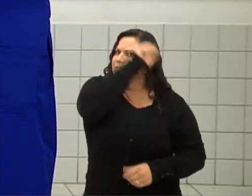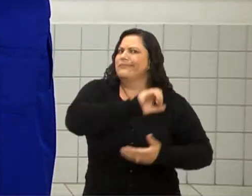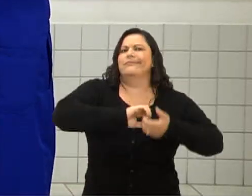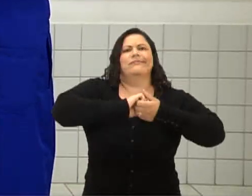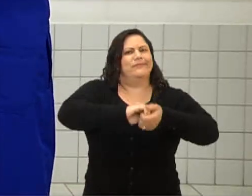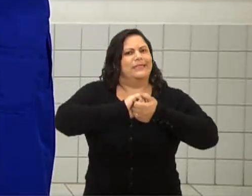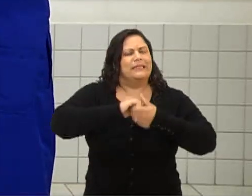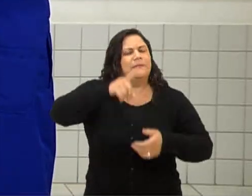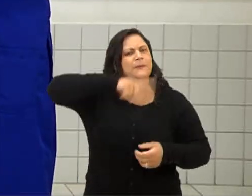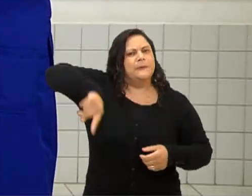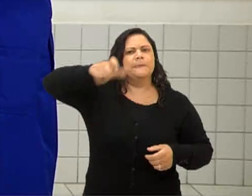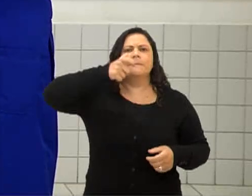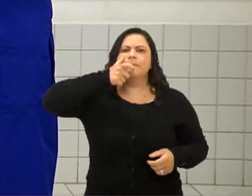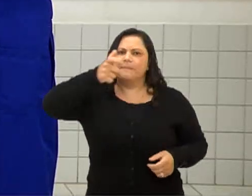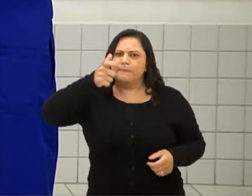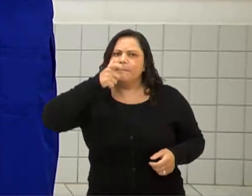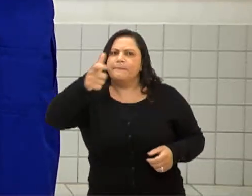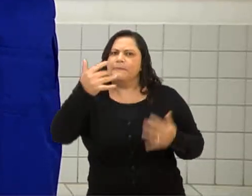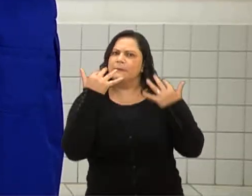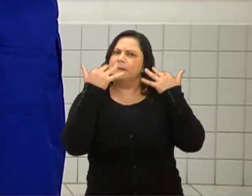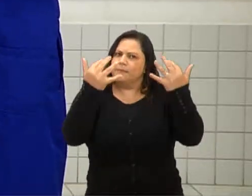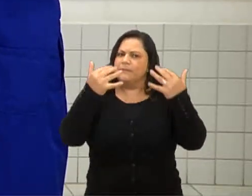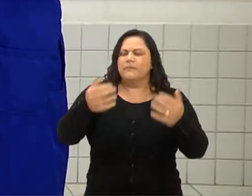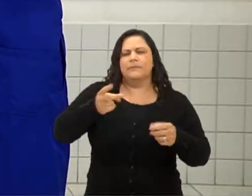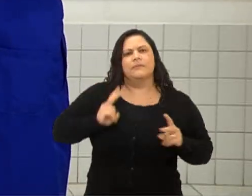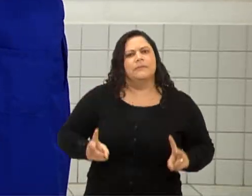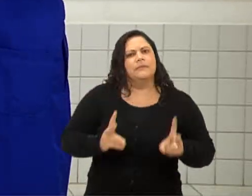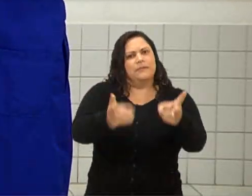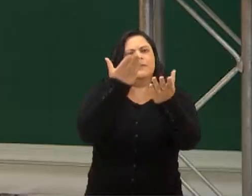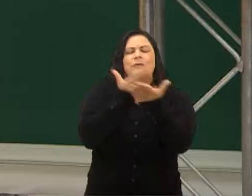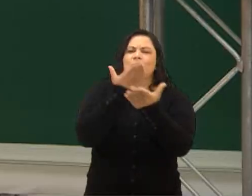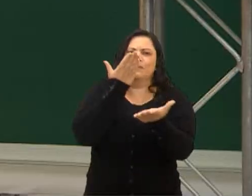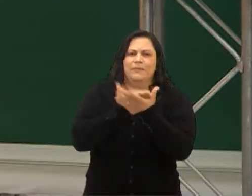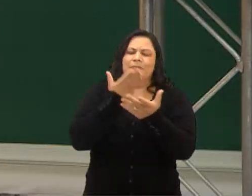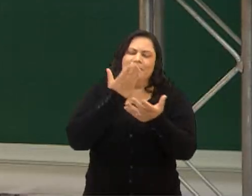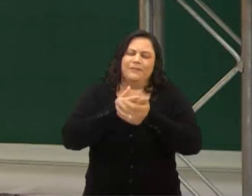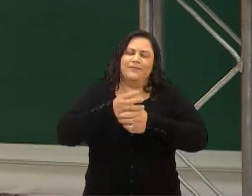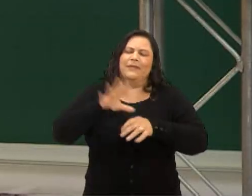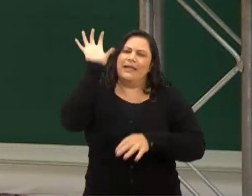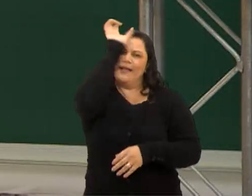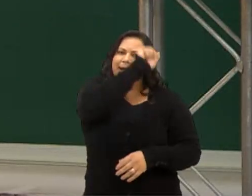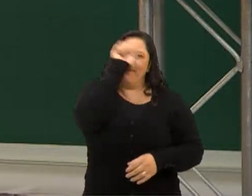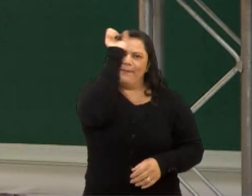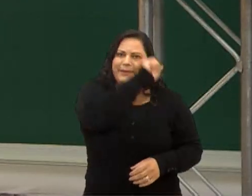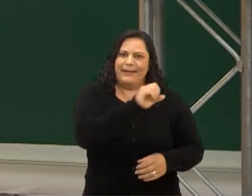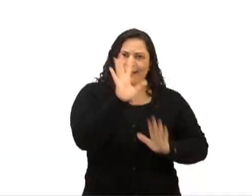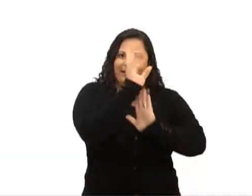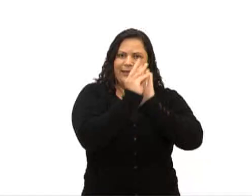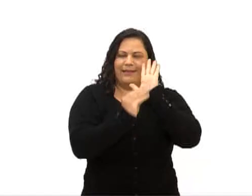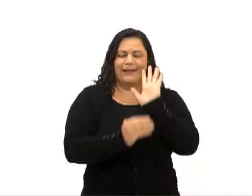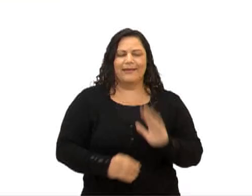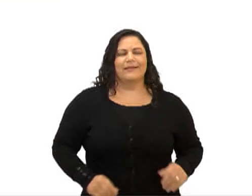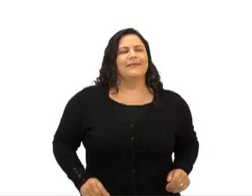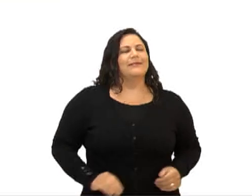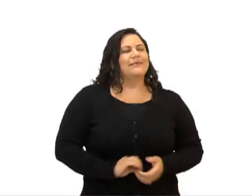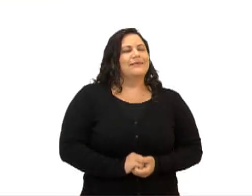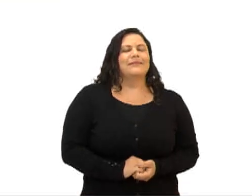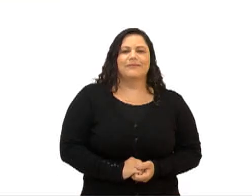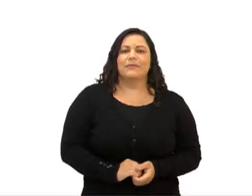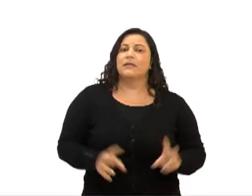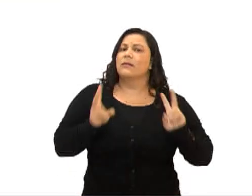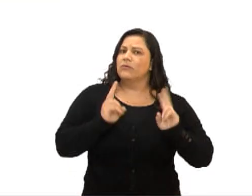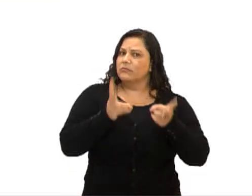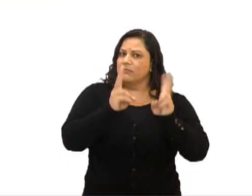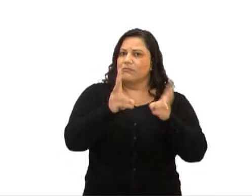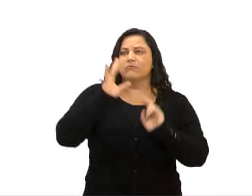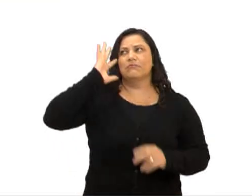interesse aí que vocês têm em dar continuidade aos estudos e em se apropriar dos conhecimentos, né? Então, vamos ver aqui, olha, continuando as nossas reflexões